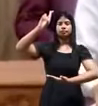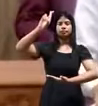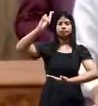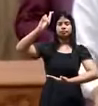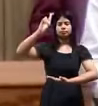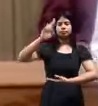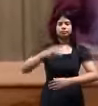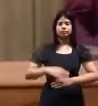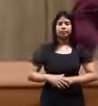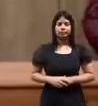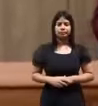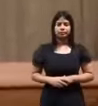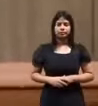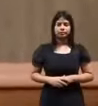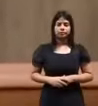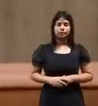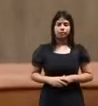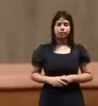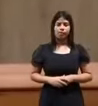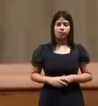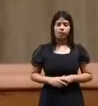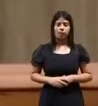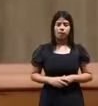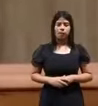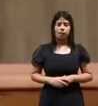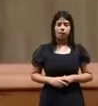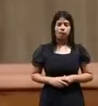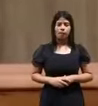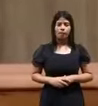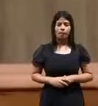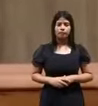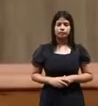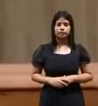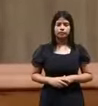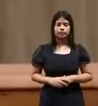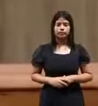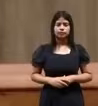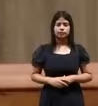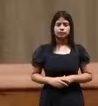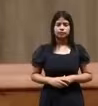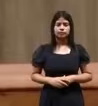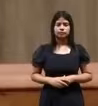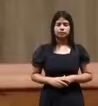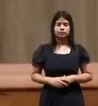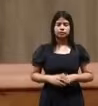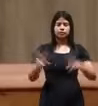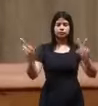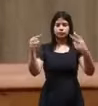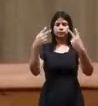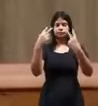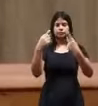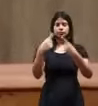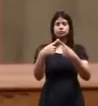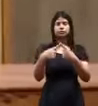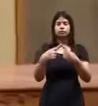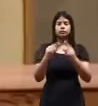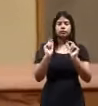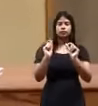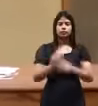despede em paz o teu irmão. Olhe para cá. Porque os meus